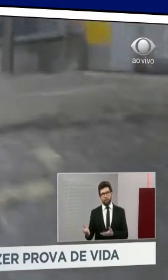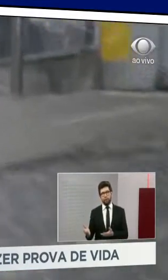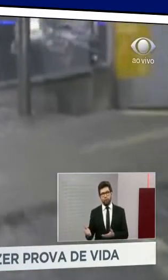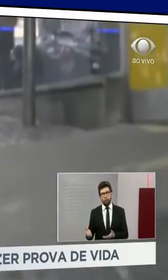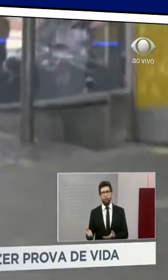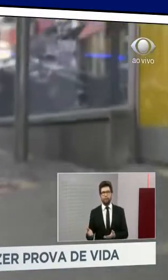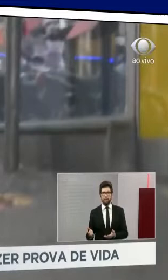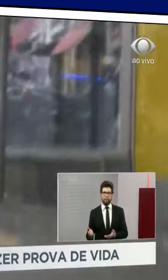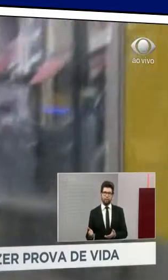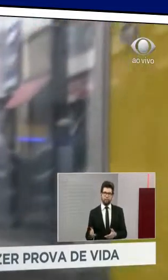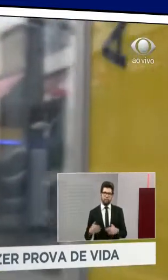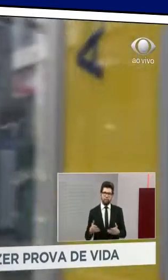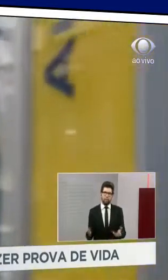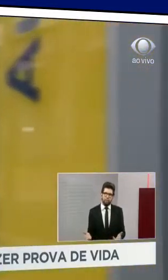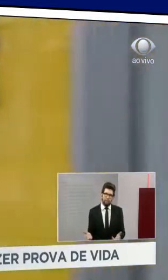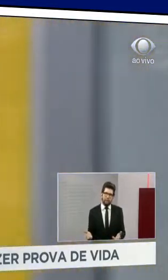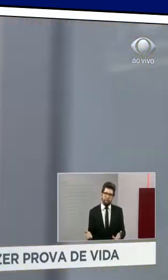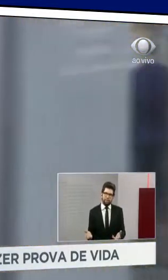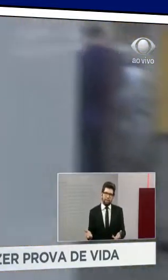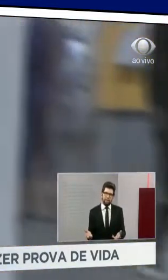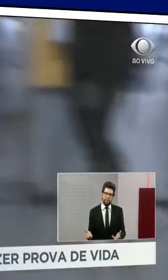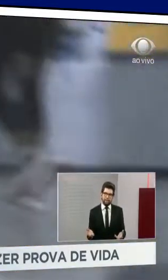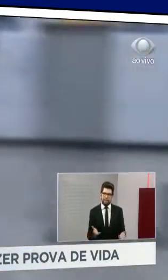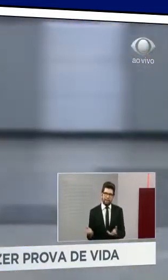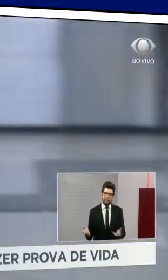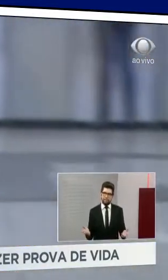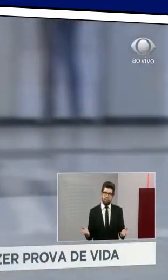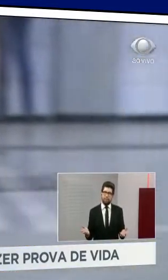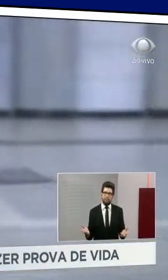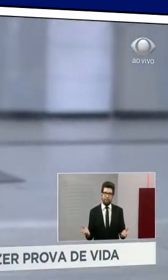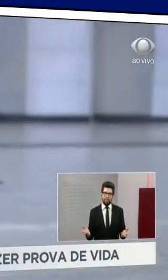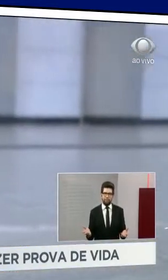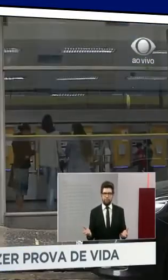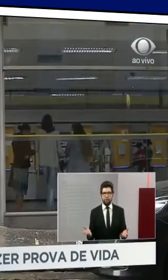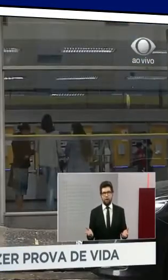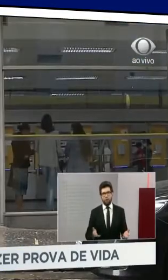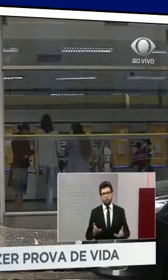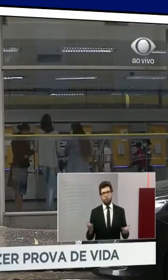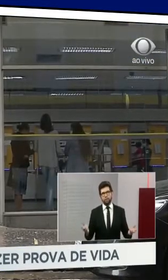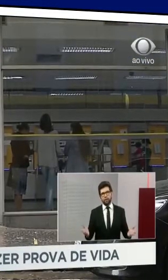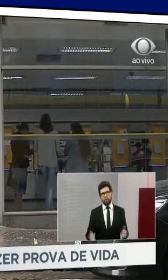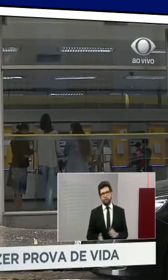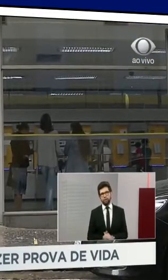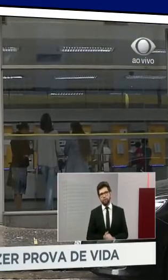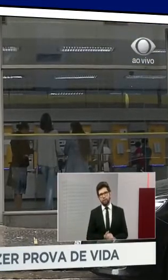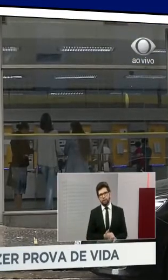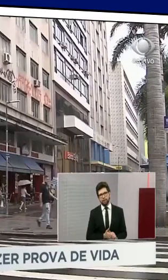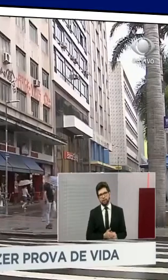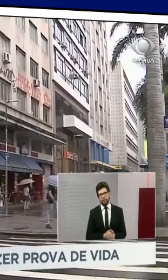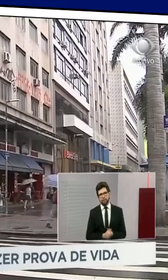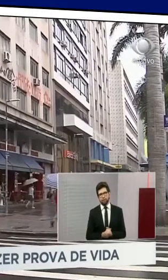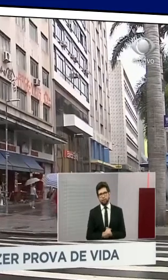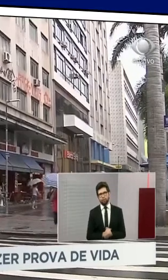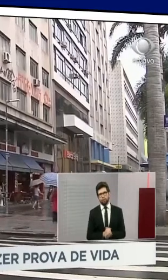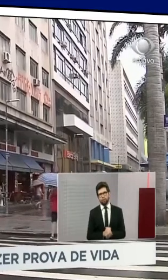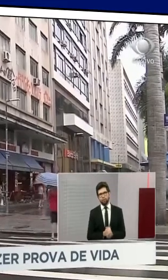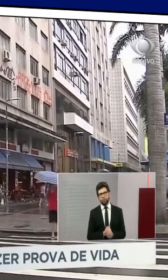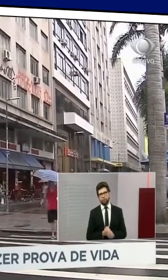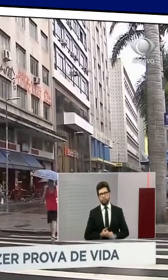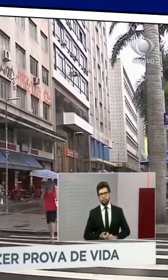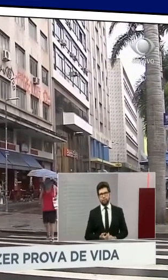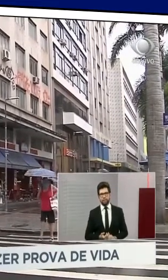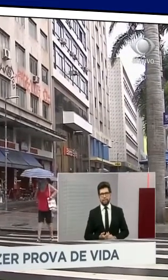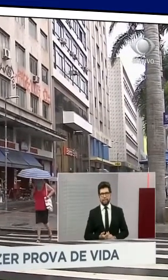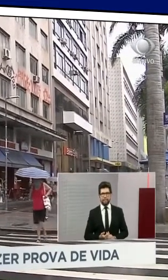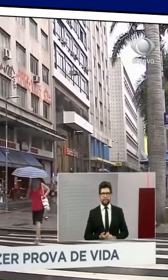foi para fazer um golpe né para conseguir provar a vida dele que na realidade não tava vivo ou se realmente foi um engano ela se